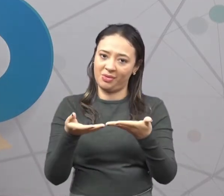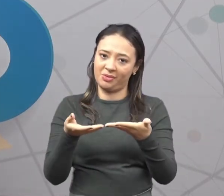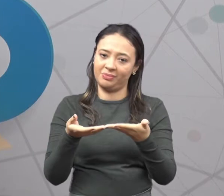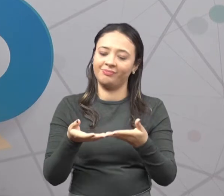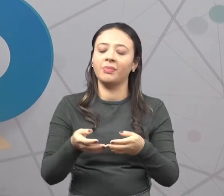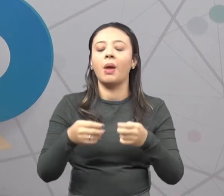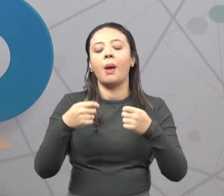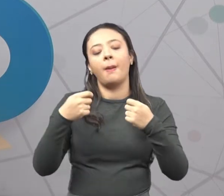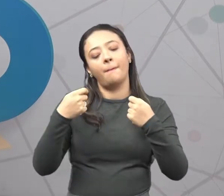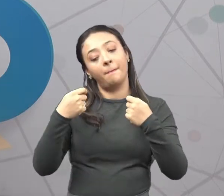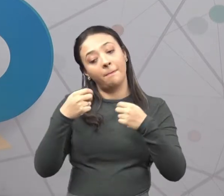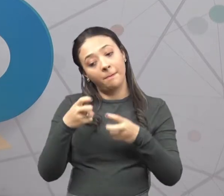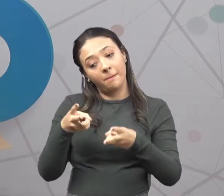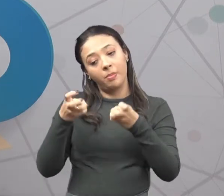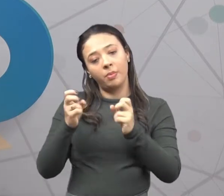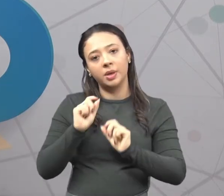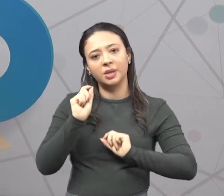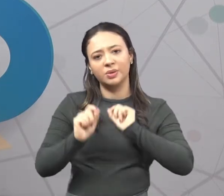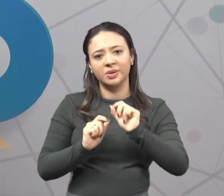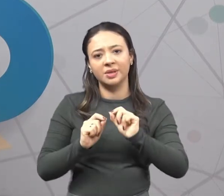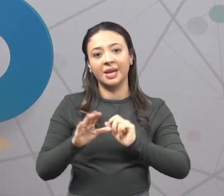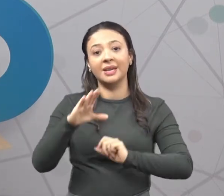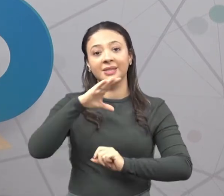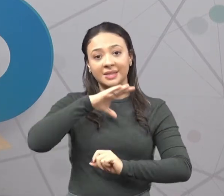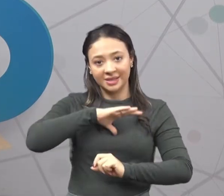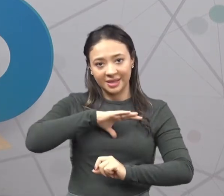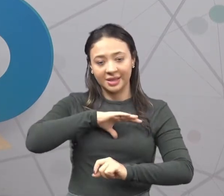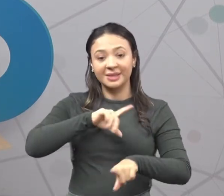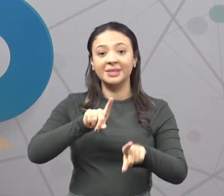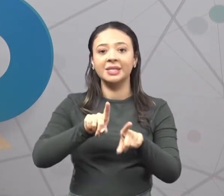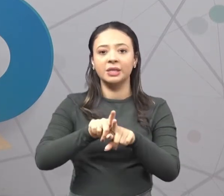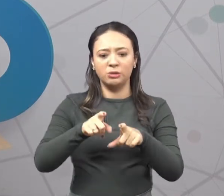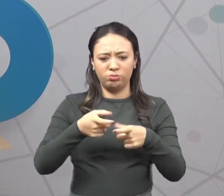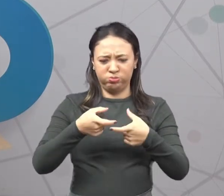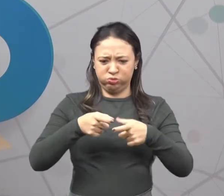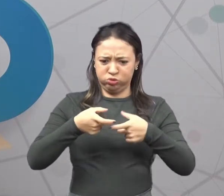podemos observar que as cidades, elas também foram